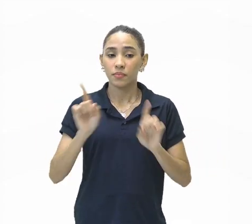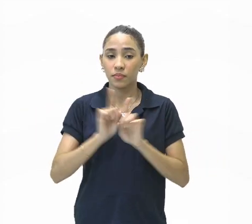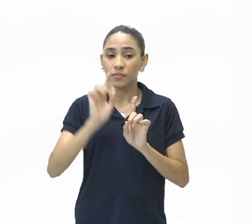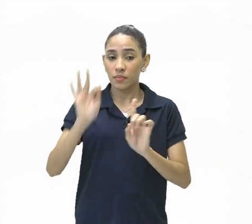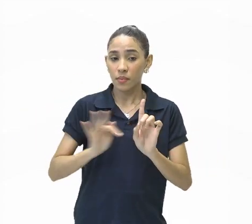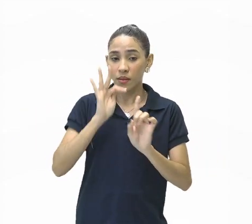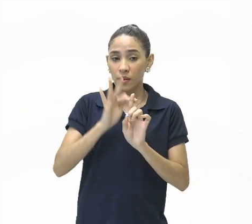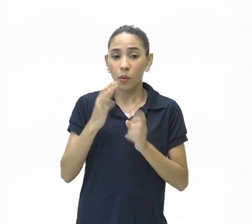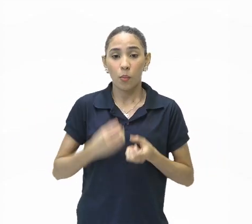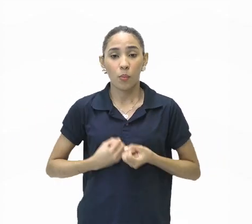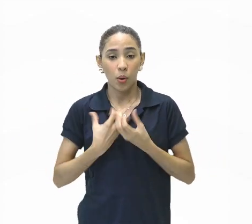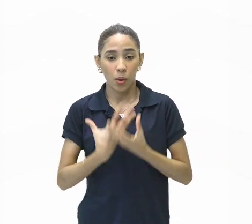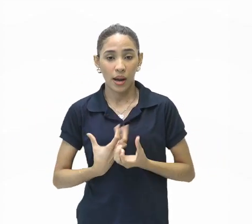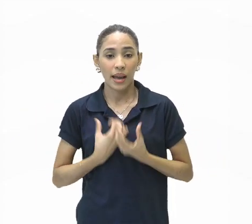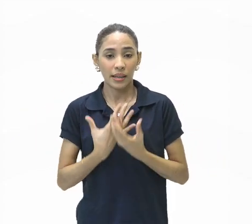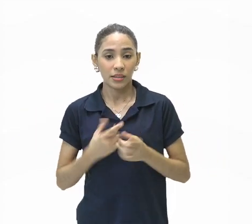poética,